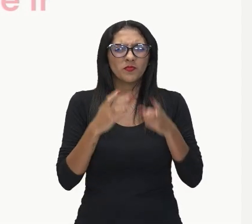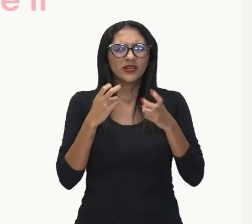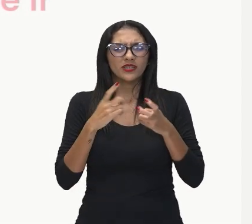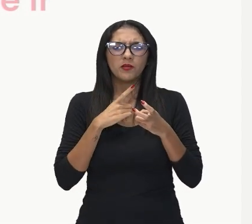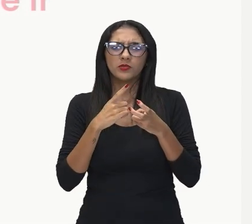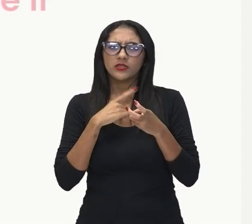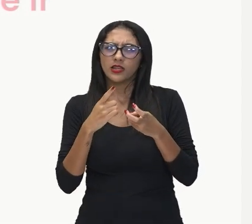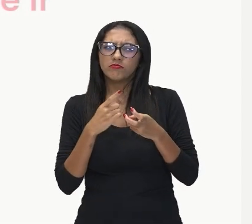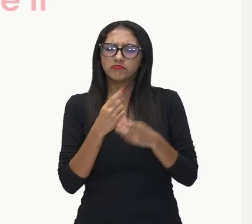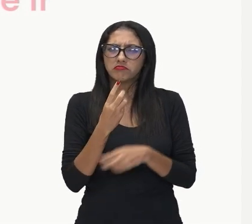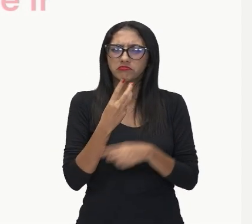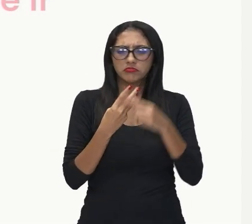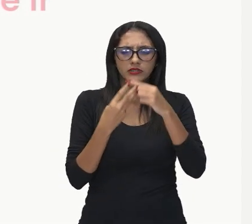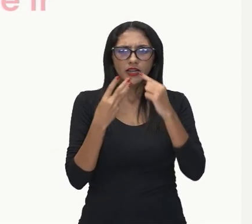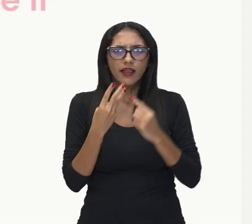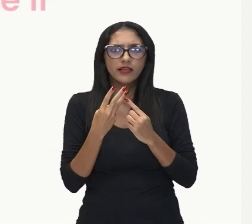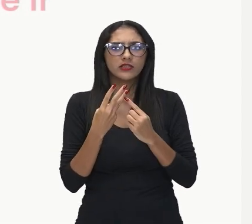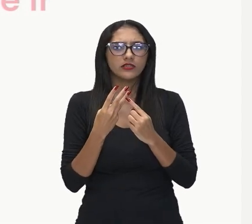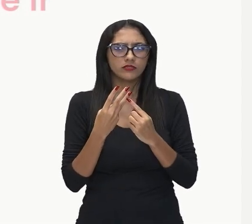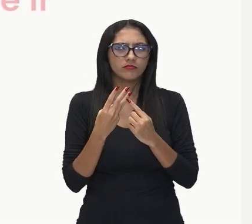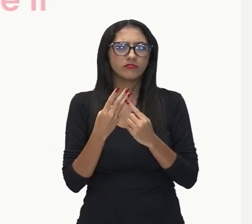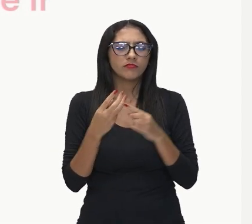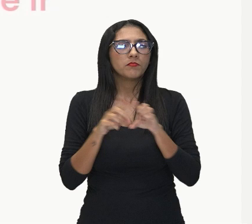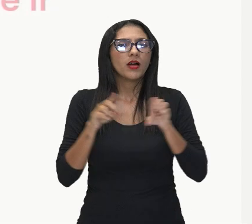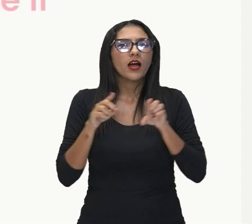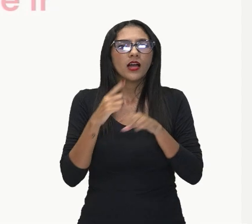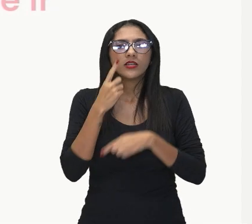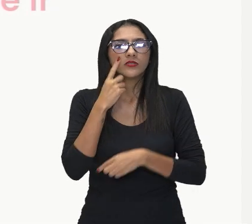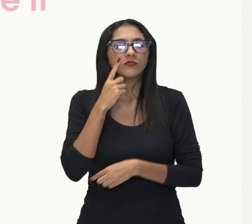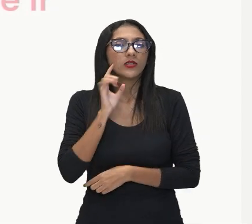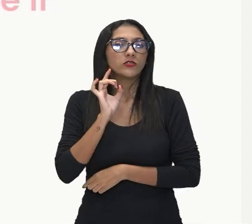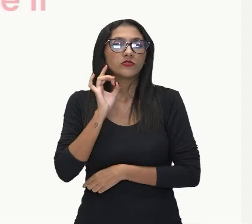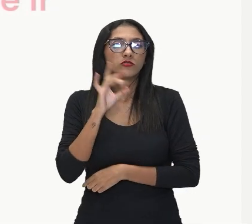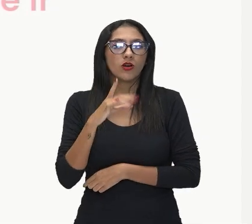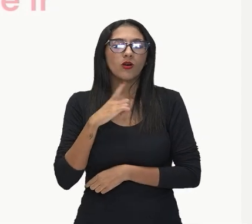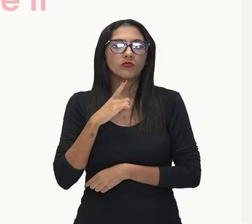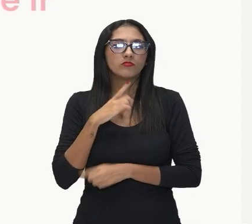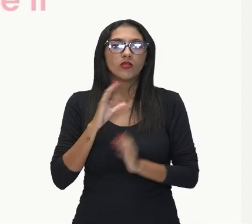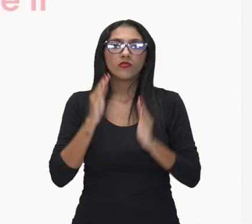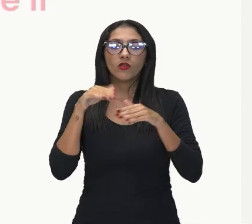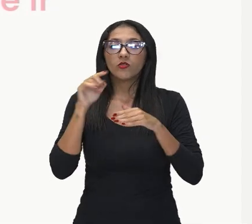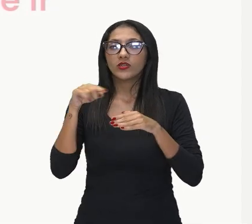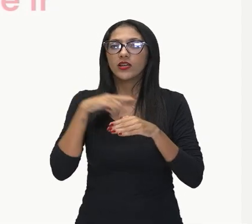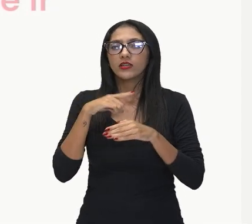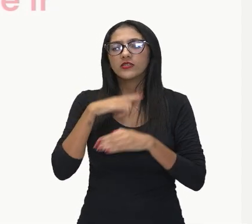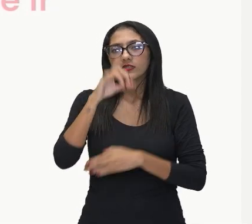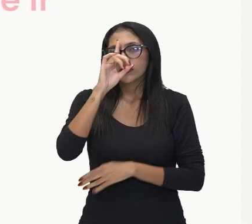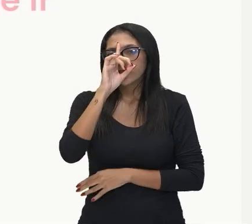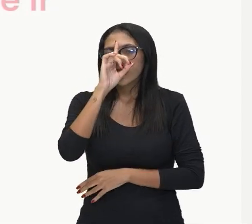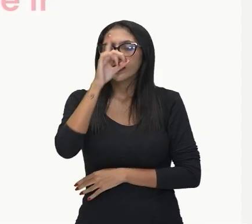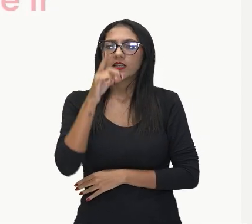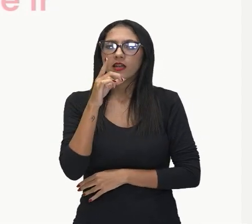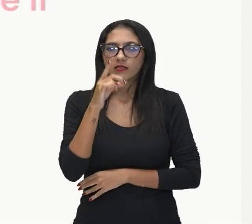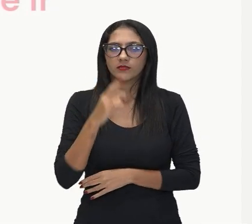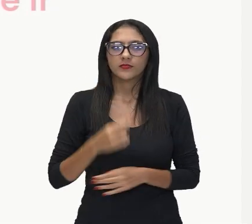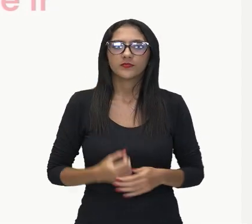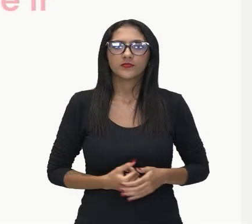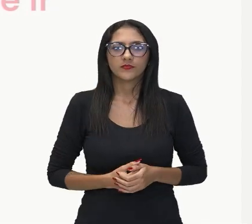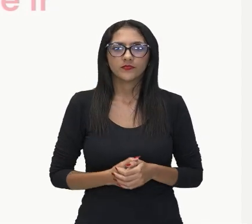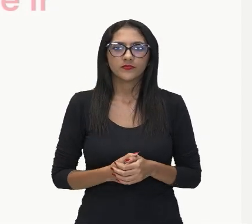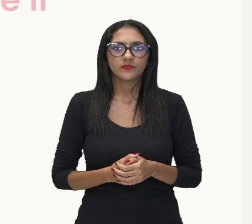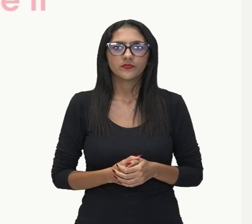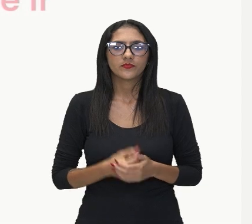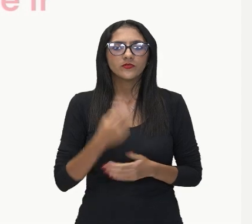gente? Mas vamos só focar o nosso olhar agora para a ideia que vai se estabelecer por meio dessa conexão